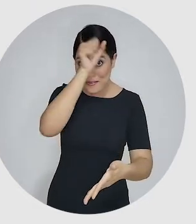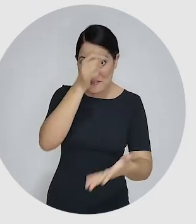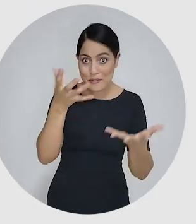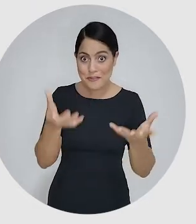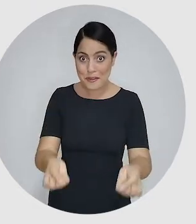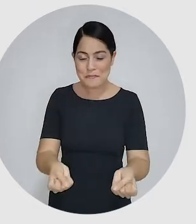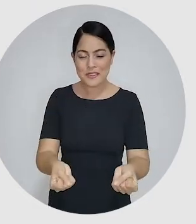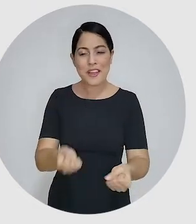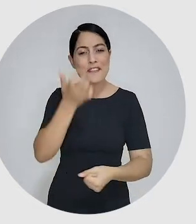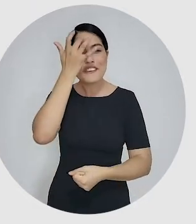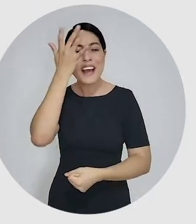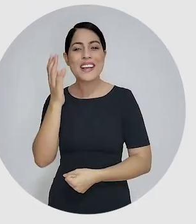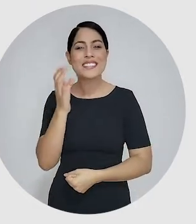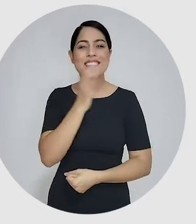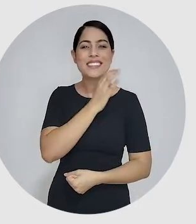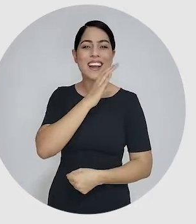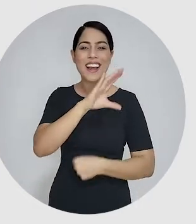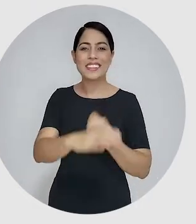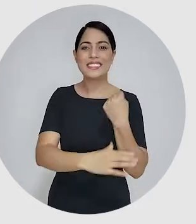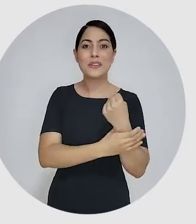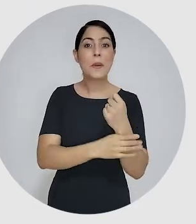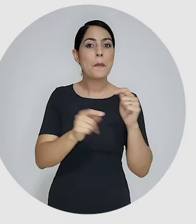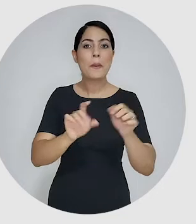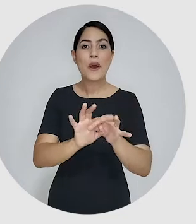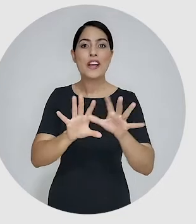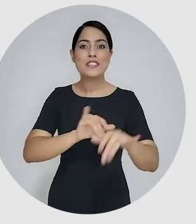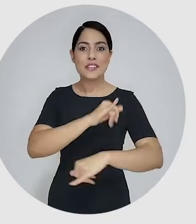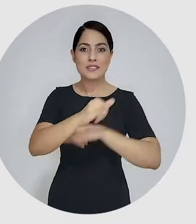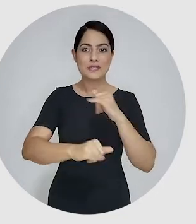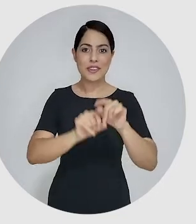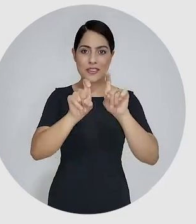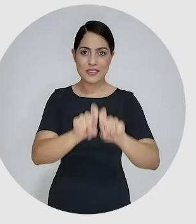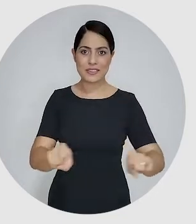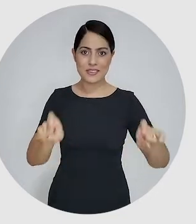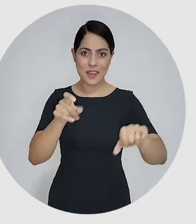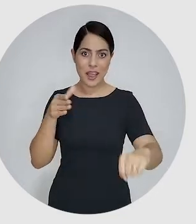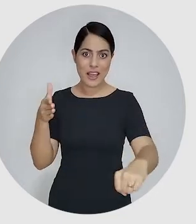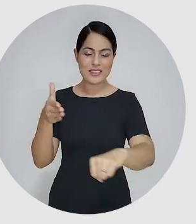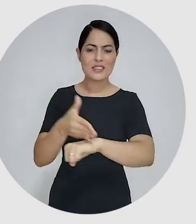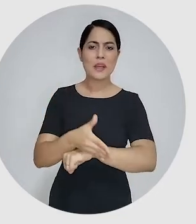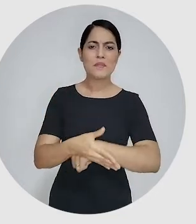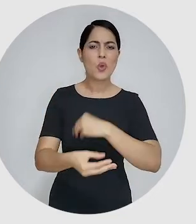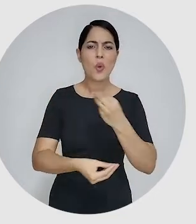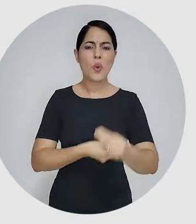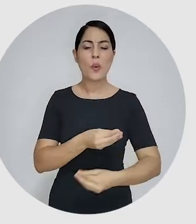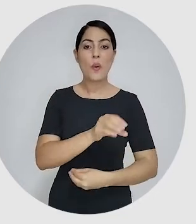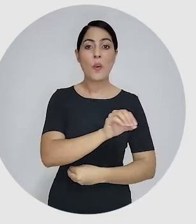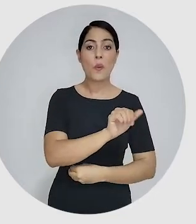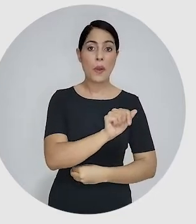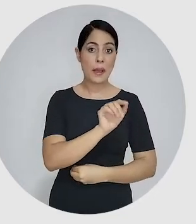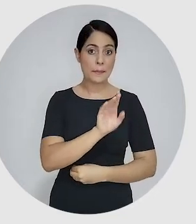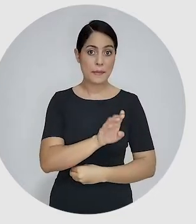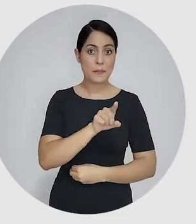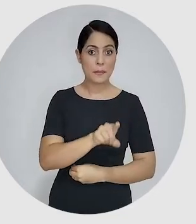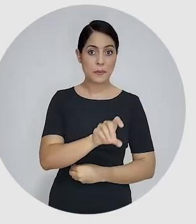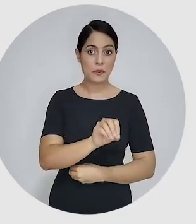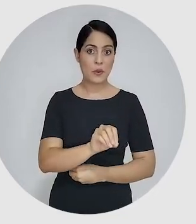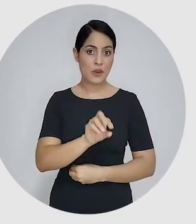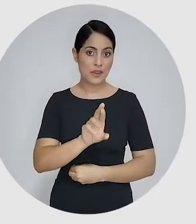fácil, rápido e seguro. Em seu navegador Chrome ou Firefox, acesse a página